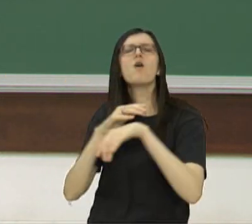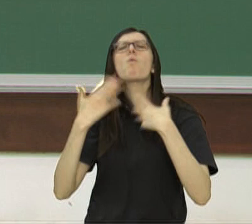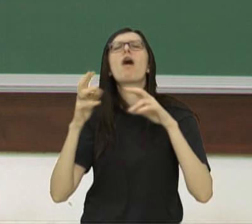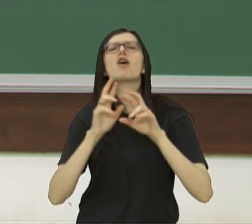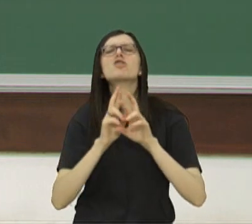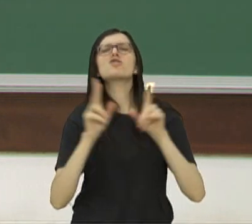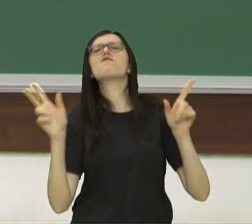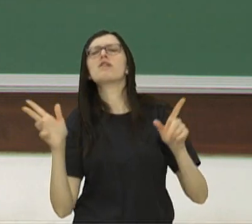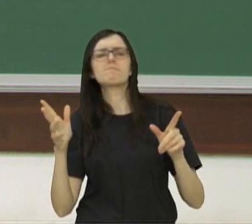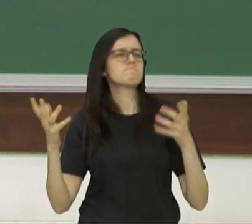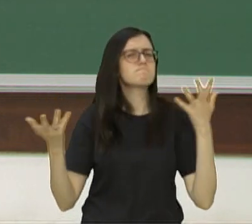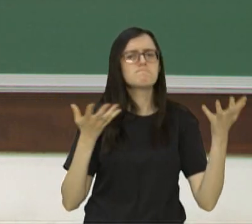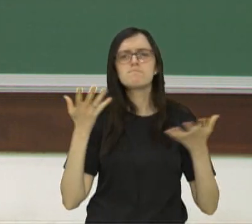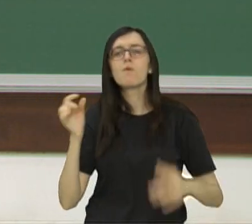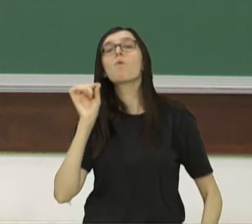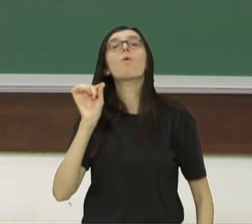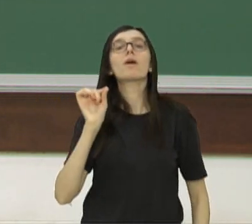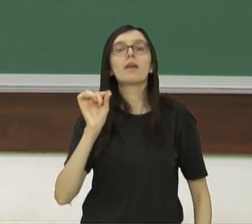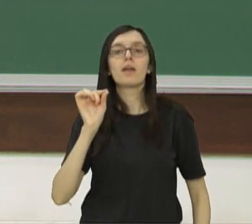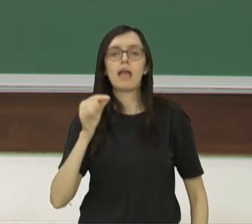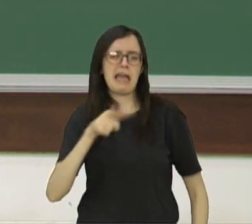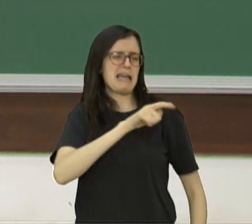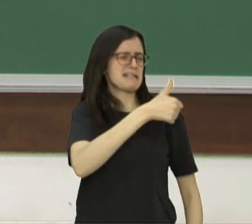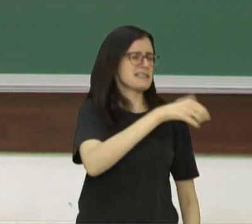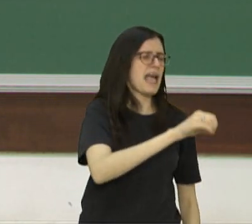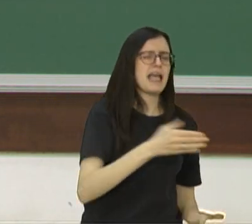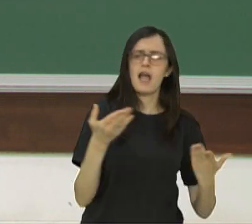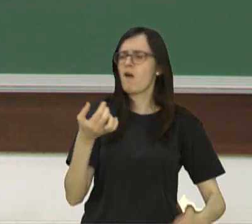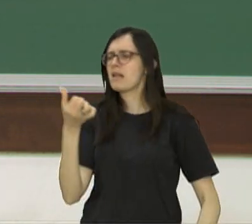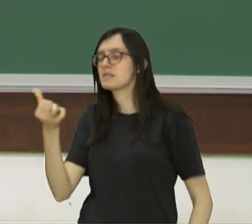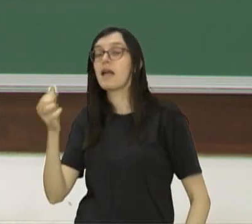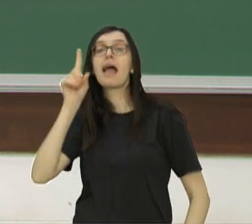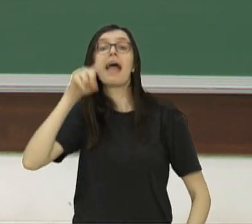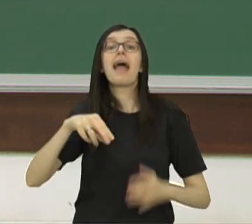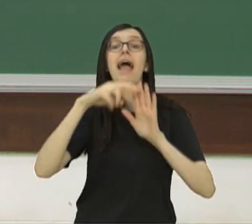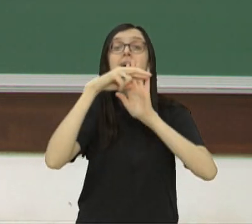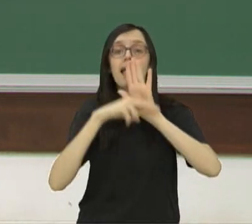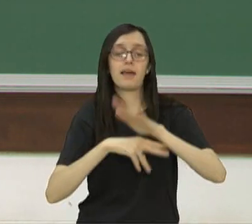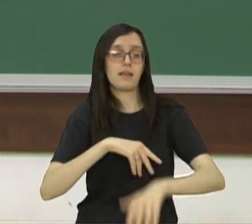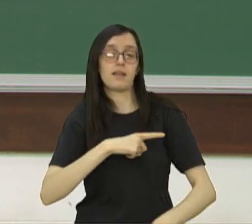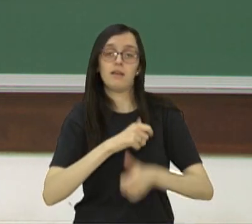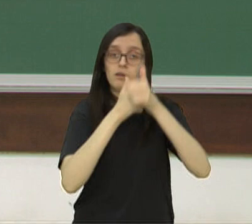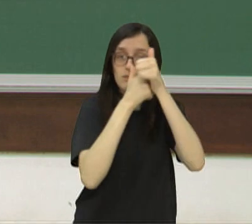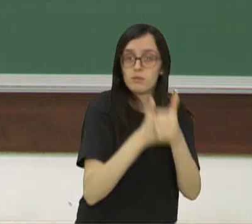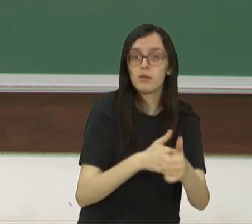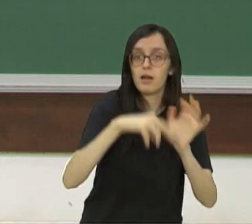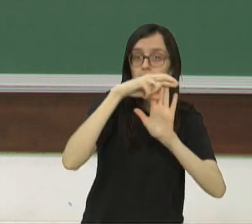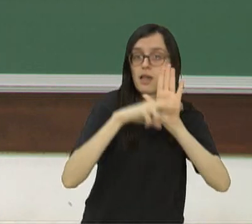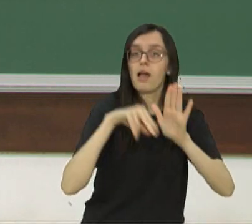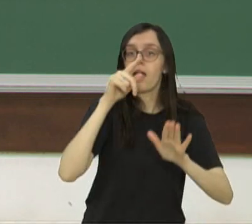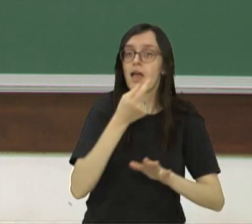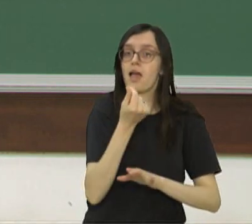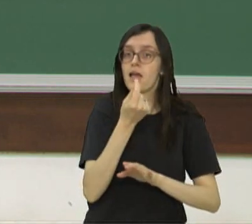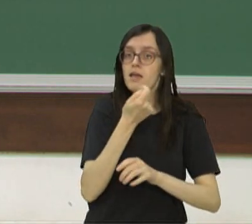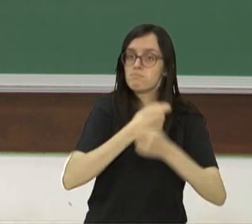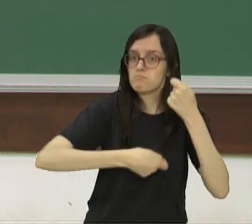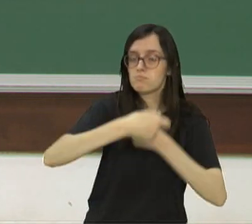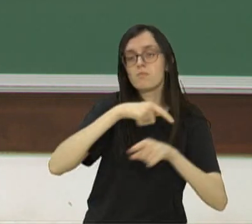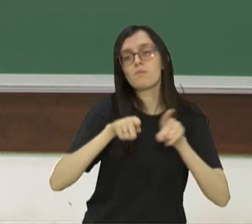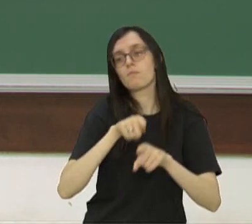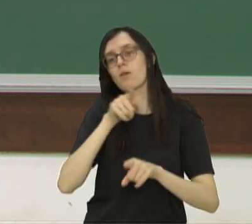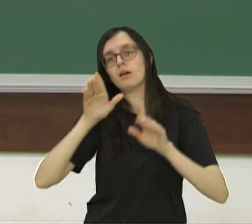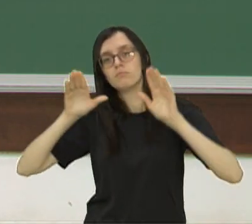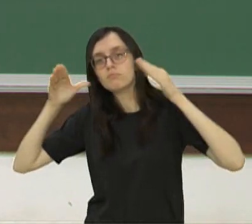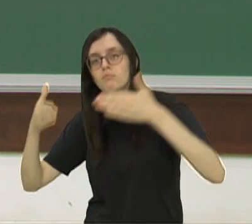diferença dessas divisões? A diferença está nos critérios, né? Uma obedece o critério econômico apenas e a